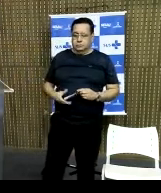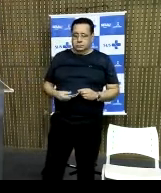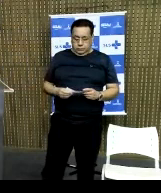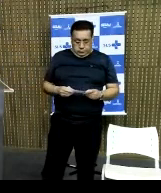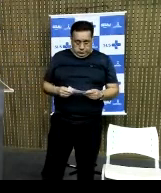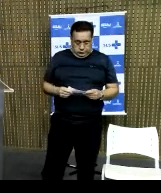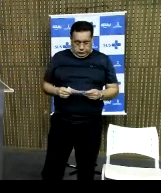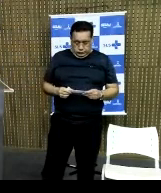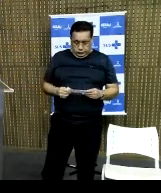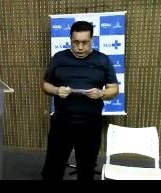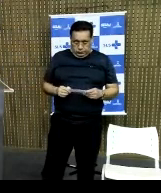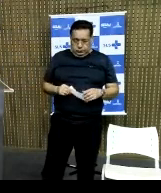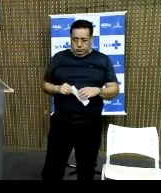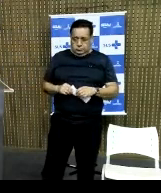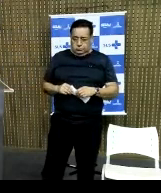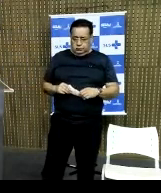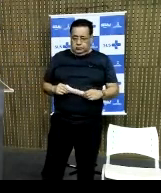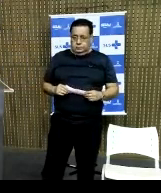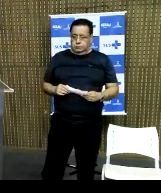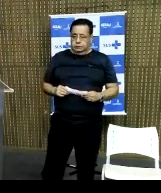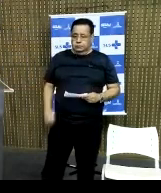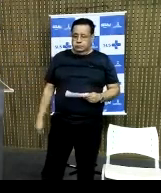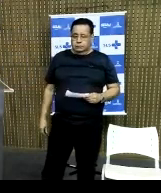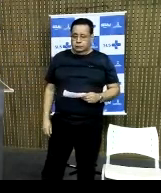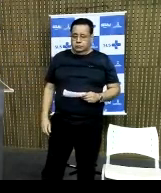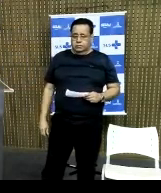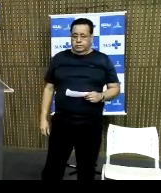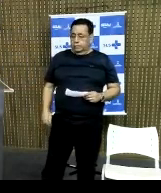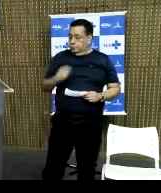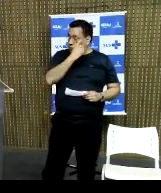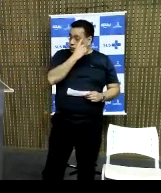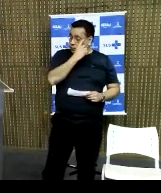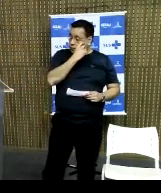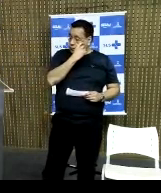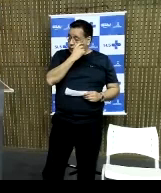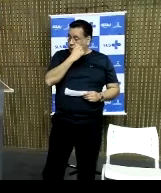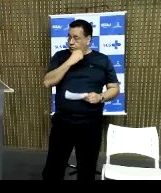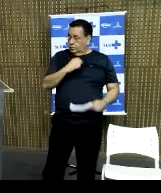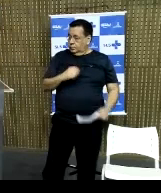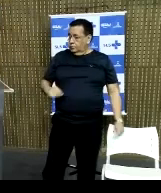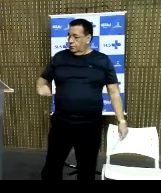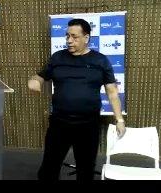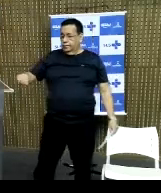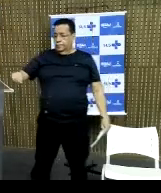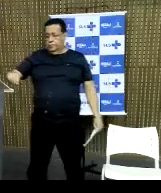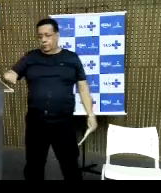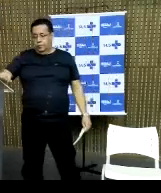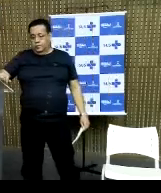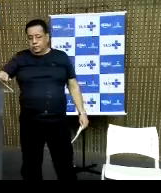tem um diagnóstico, né? A vacinação também, a gente teve períodos que a gente fez